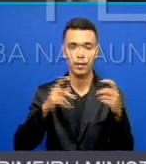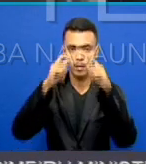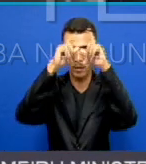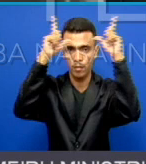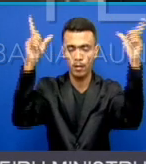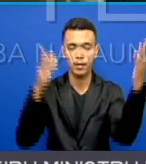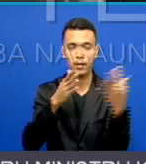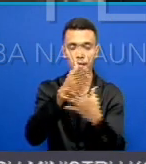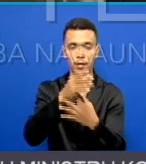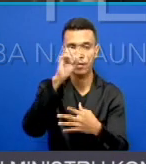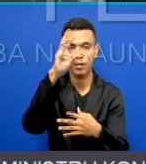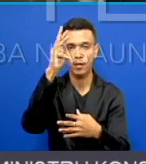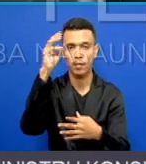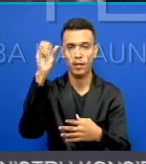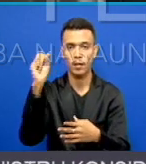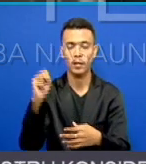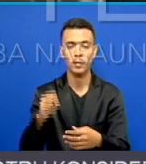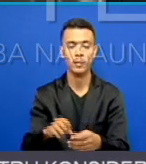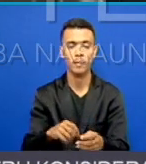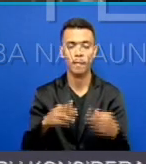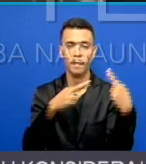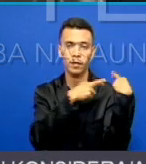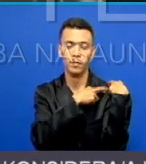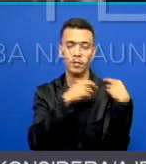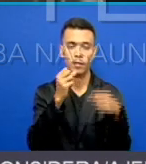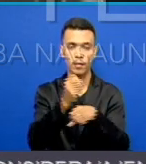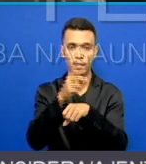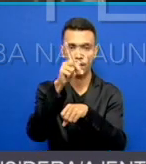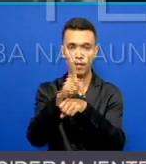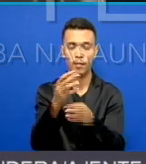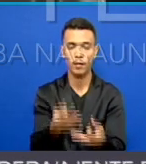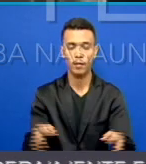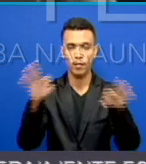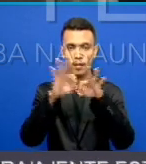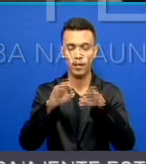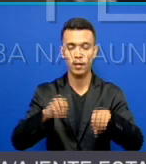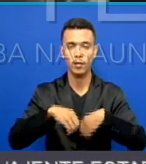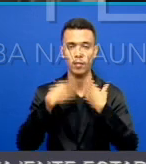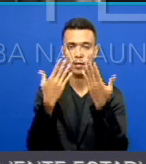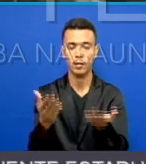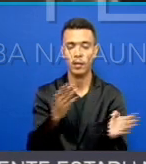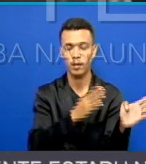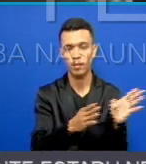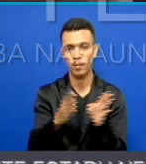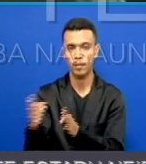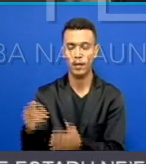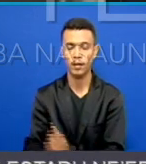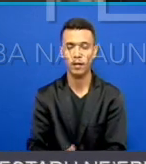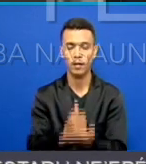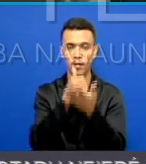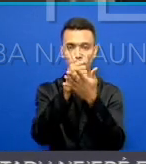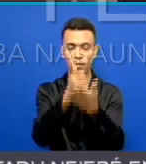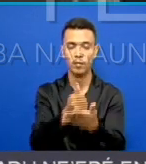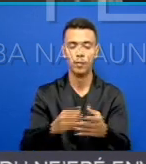kada WTO. Tamane tapel se fopi importante tebes oin sa tu prepara kapasita forsa laboral atu bele